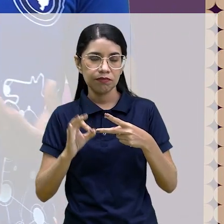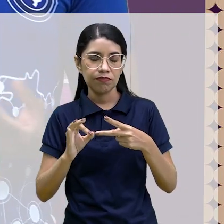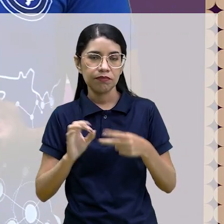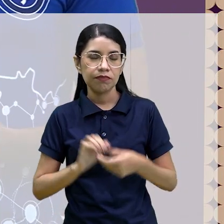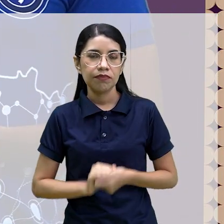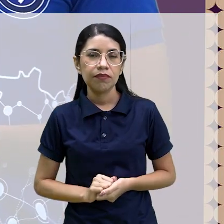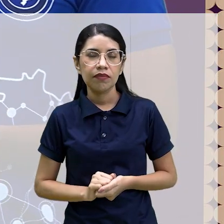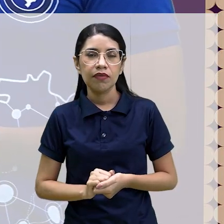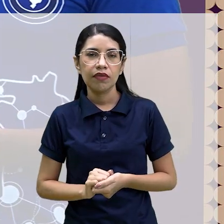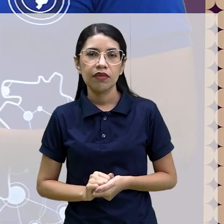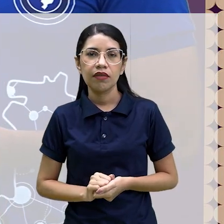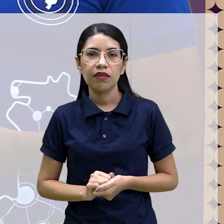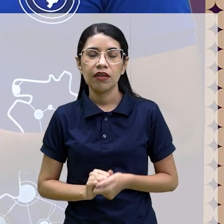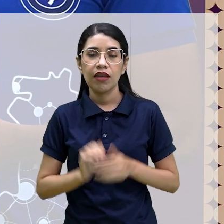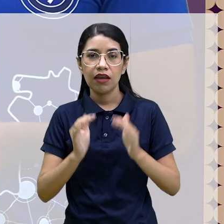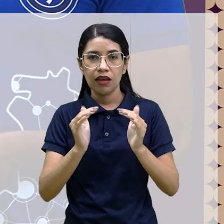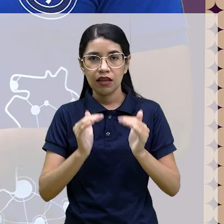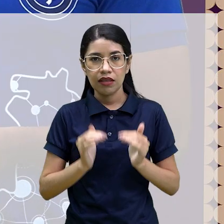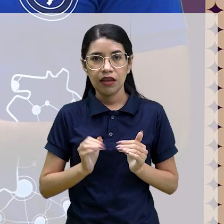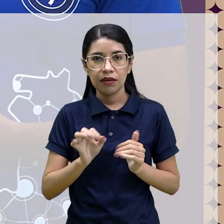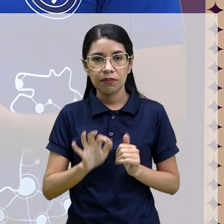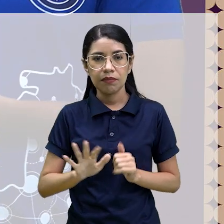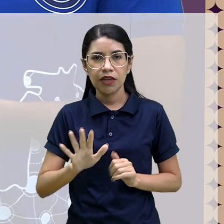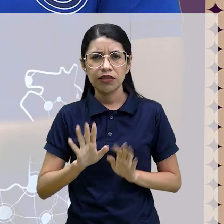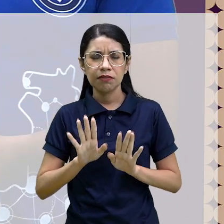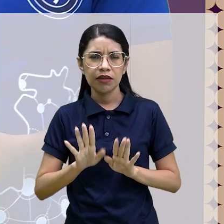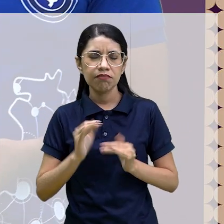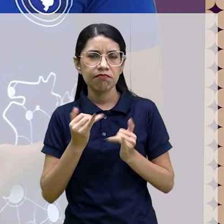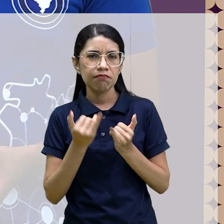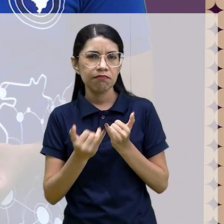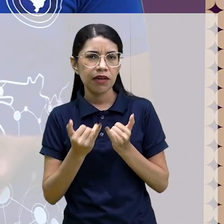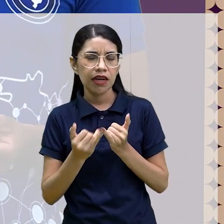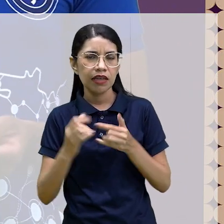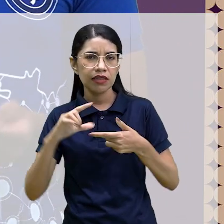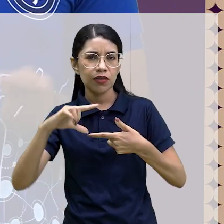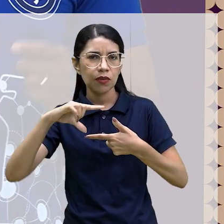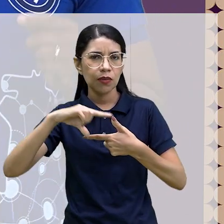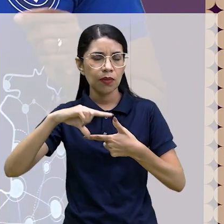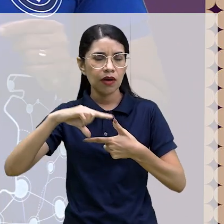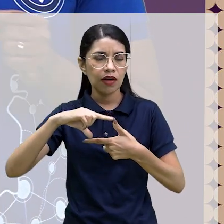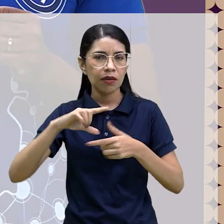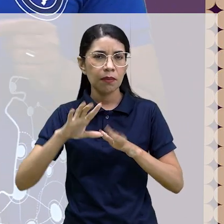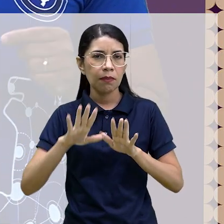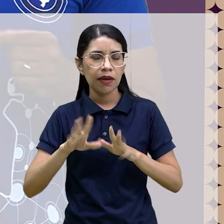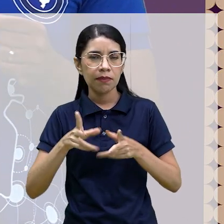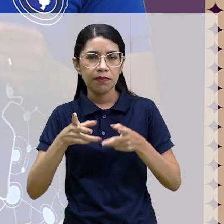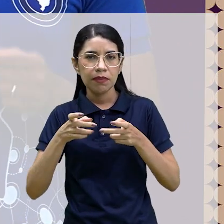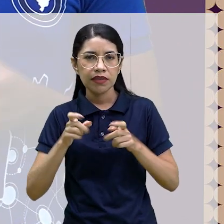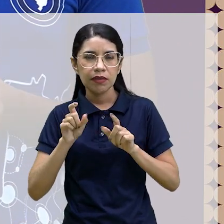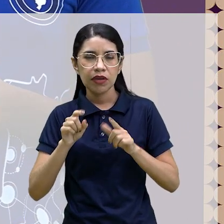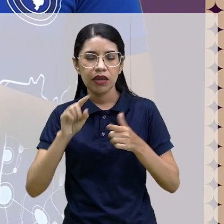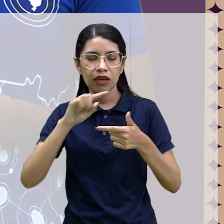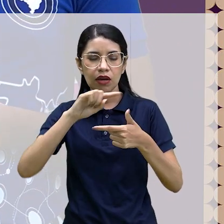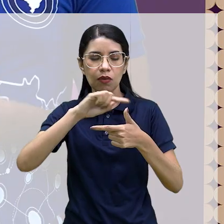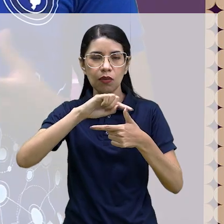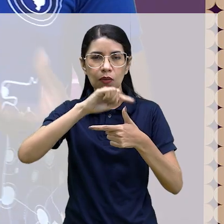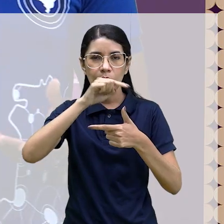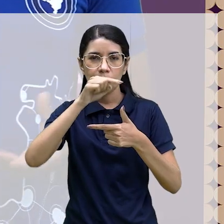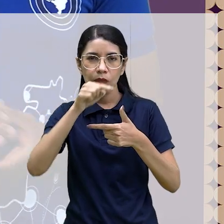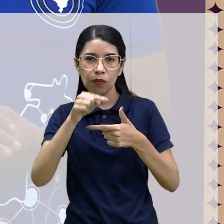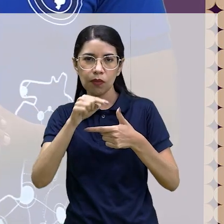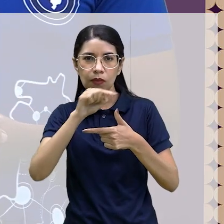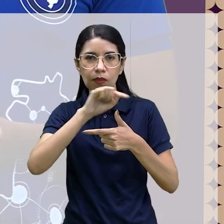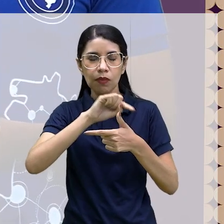polígono. E aqui embaixo, professor, mas isso parece um quadrado. Parece, mas vê que o cantinho lá é arredondado.